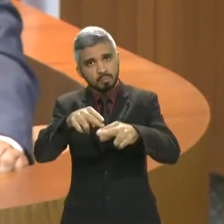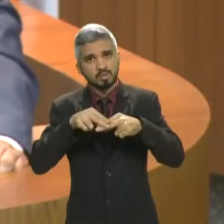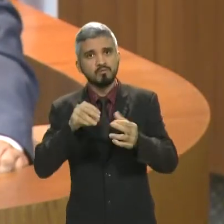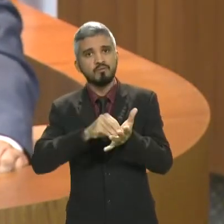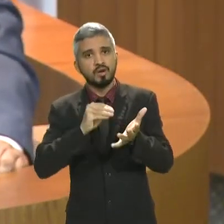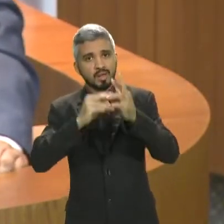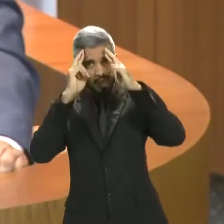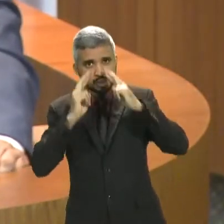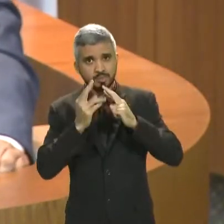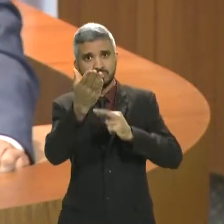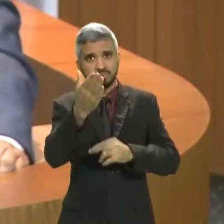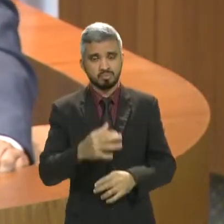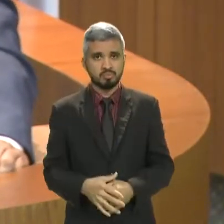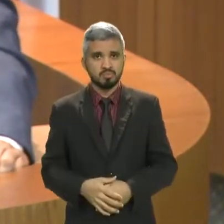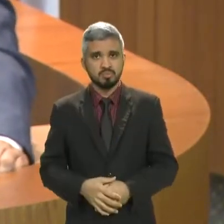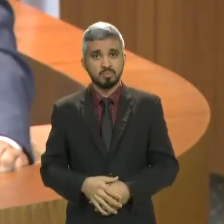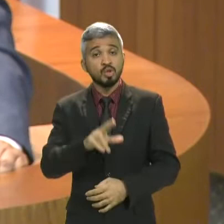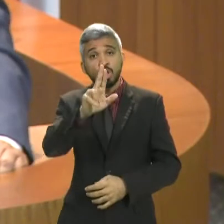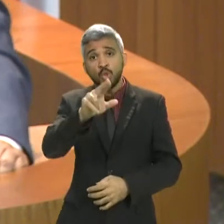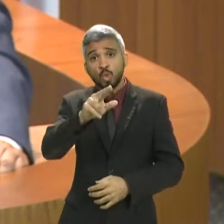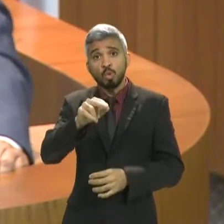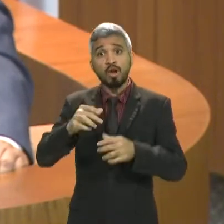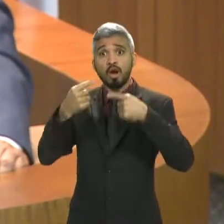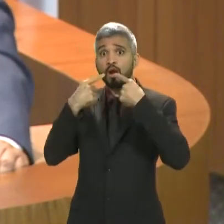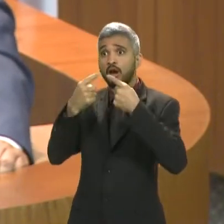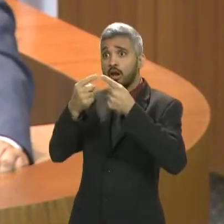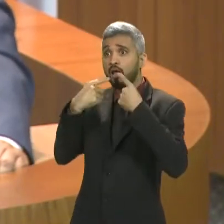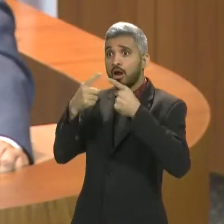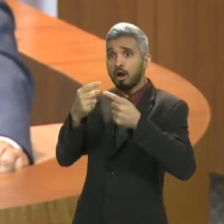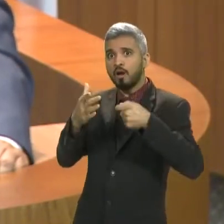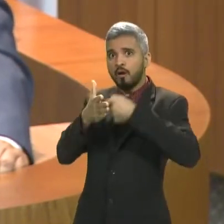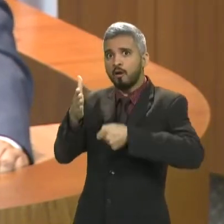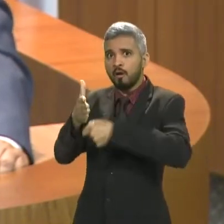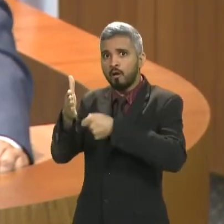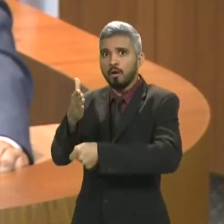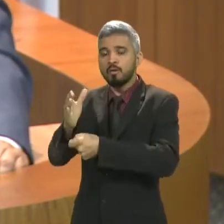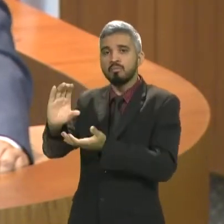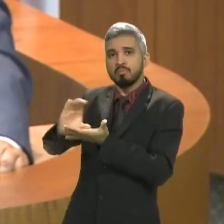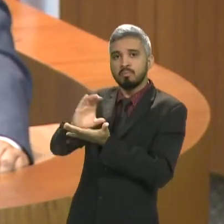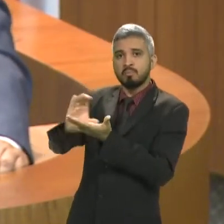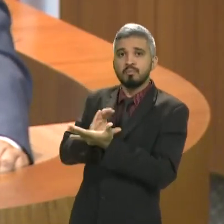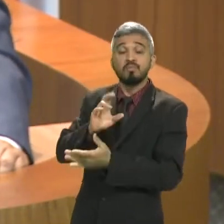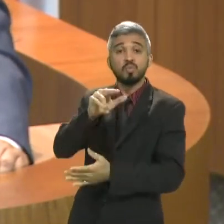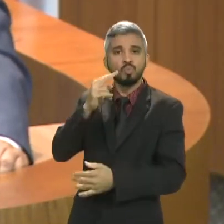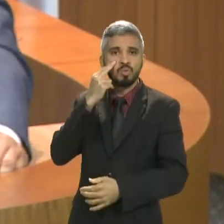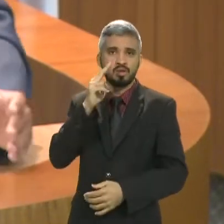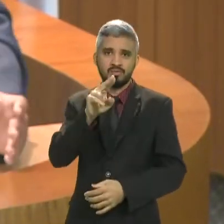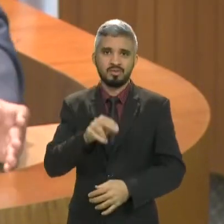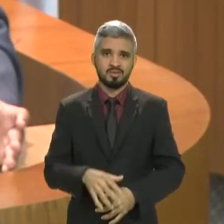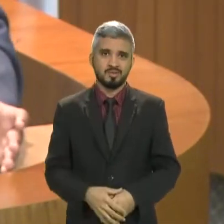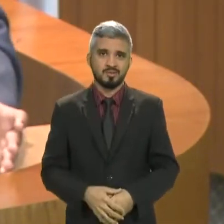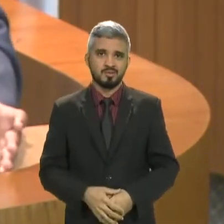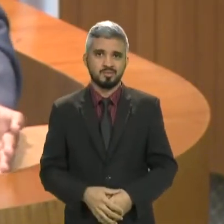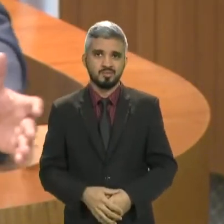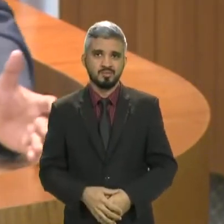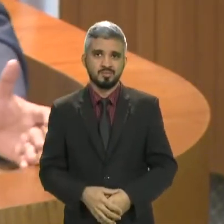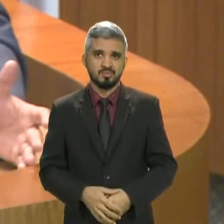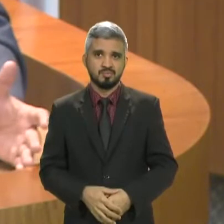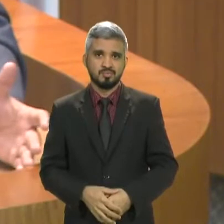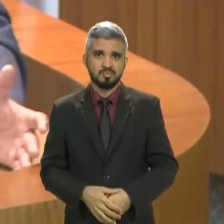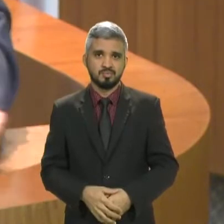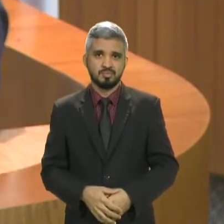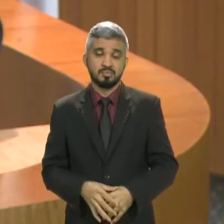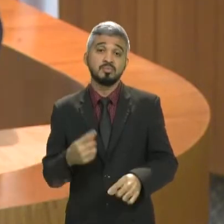emendas impositivas, e não foram pagas. O que eu vejo um bocado de deputado, lá junto do governo, está lá. Por